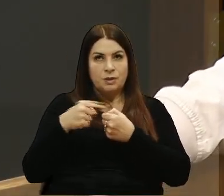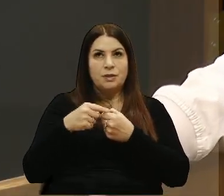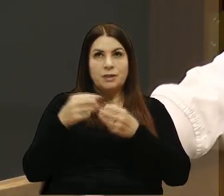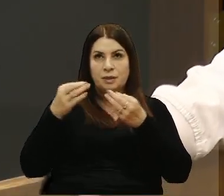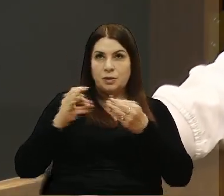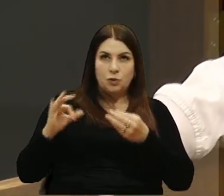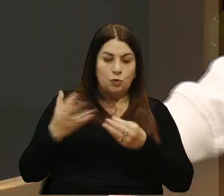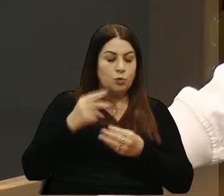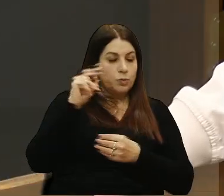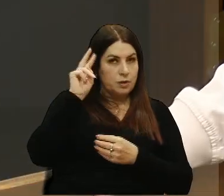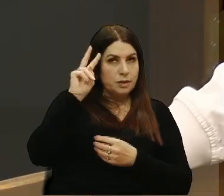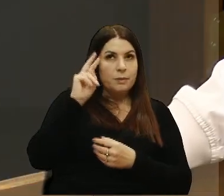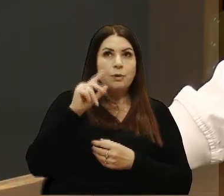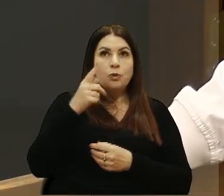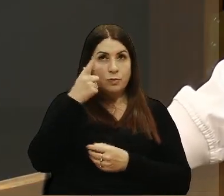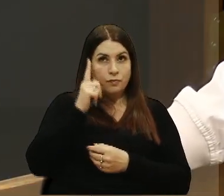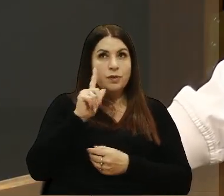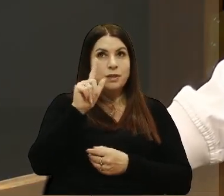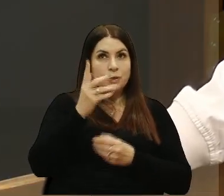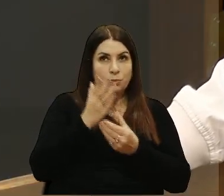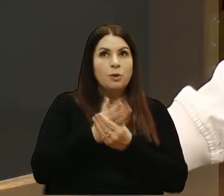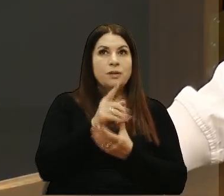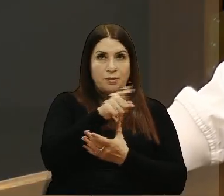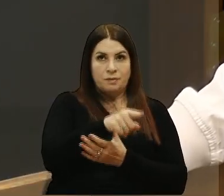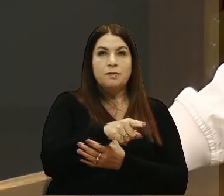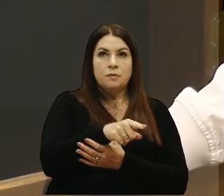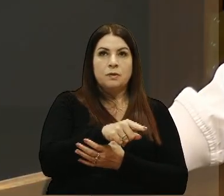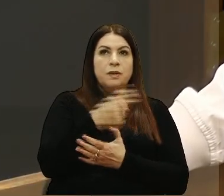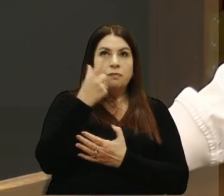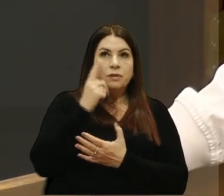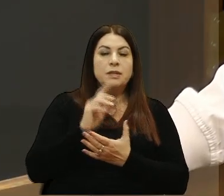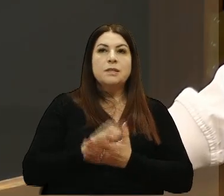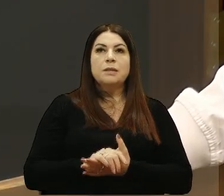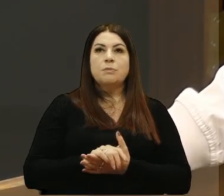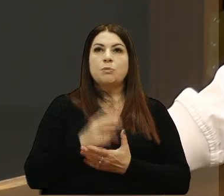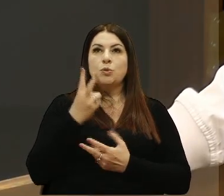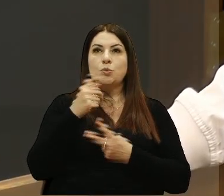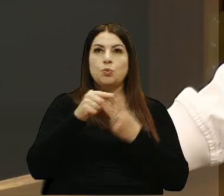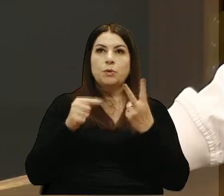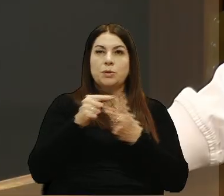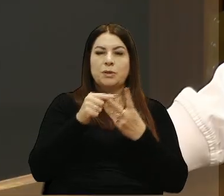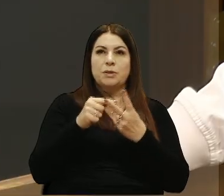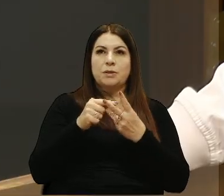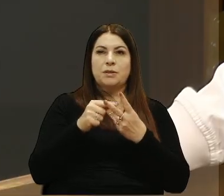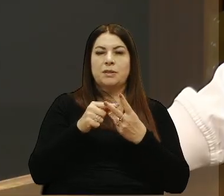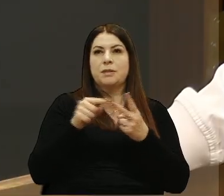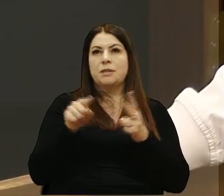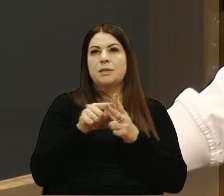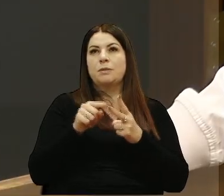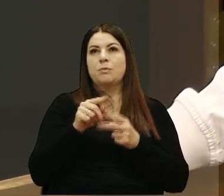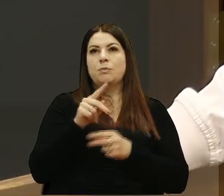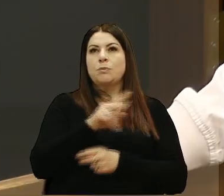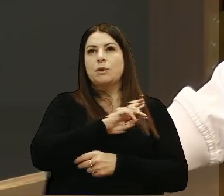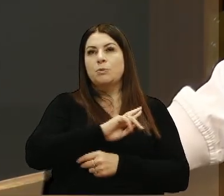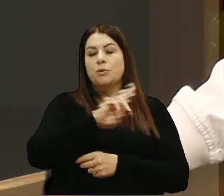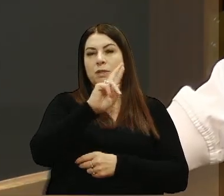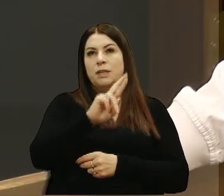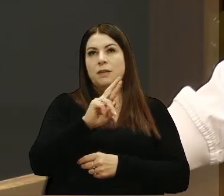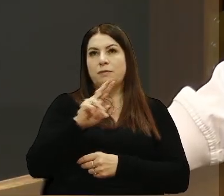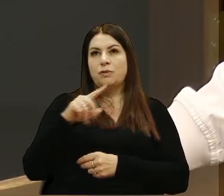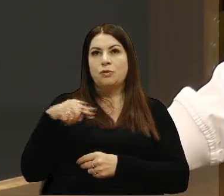que todos lembram. Nós vencemos esse processo. E vencemos por duas grandes operadoras do direito, as duas procuradoras do município que